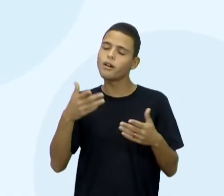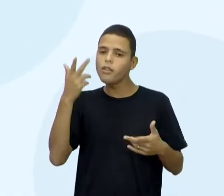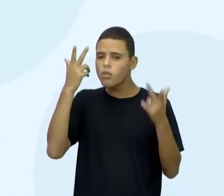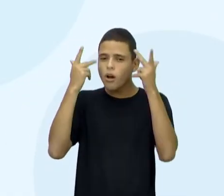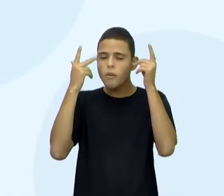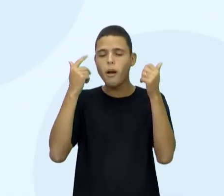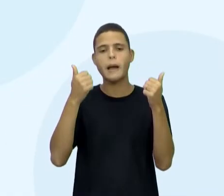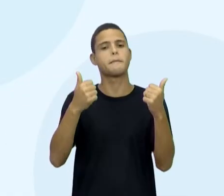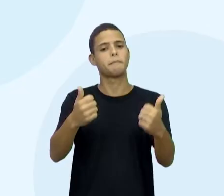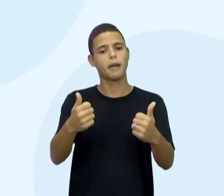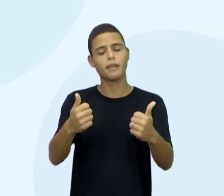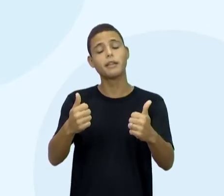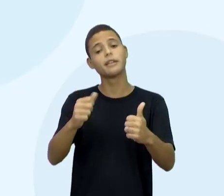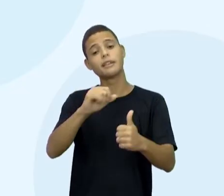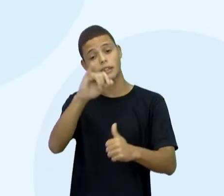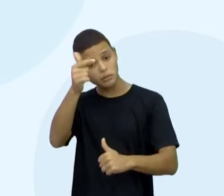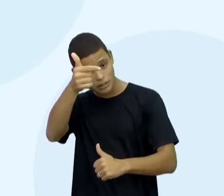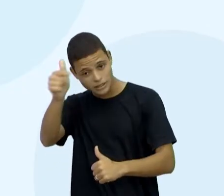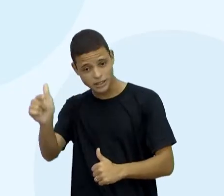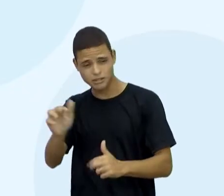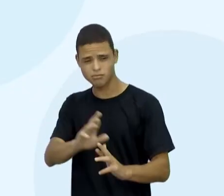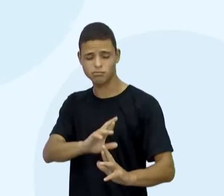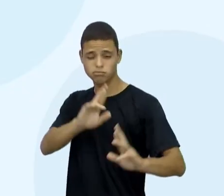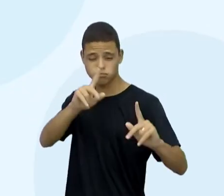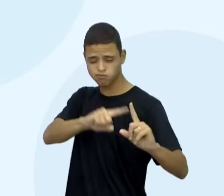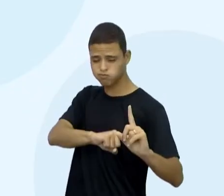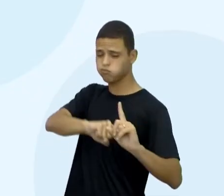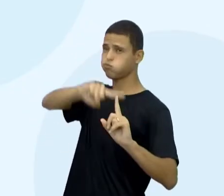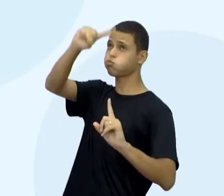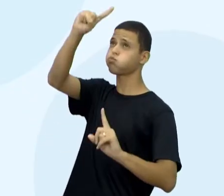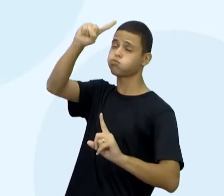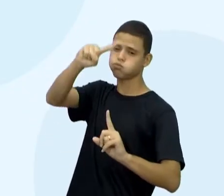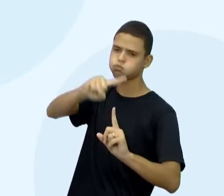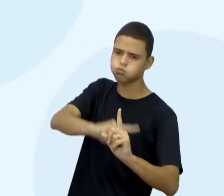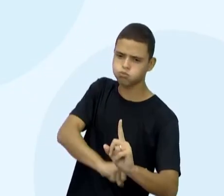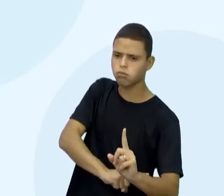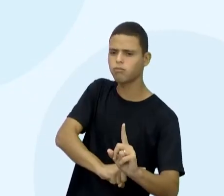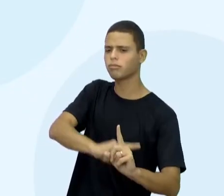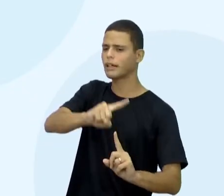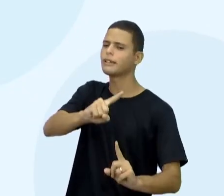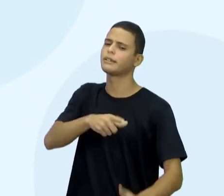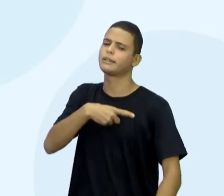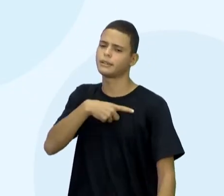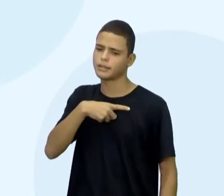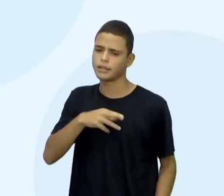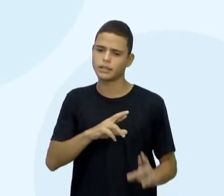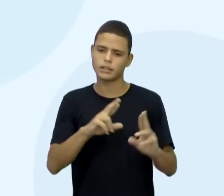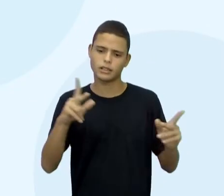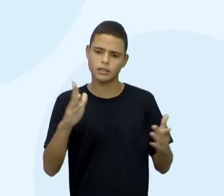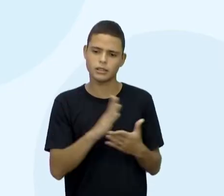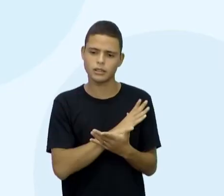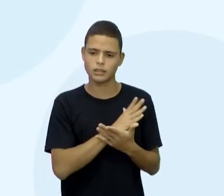nosso planeta teria diferenças enormes de temperatura entre as áreas de